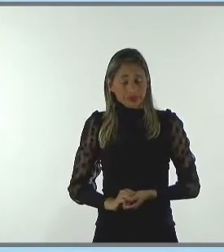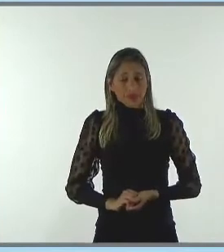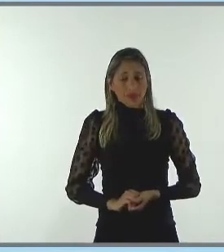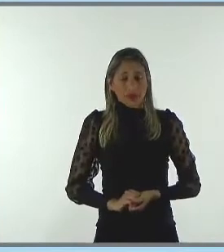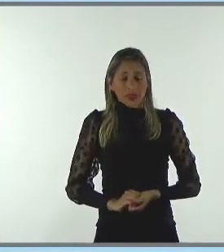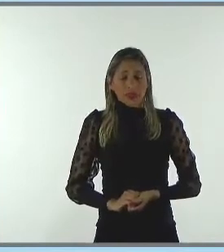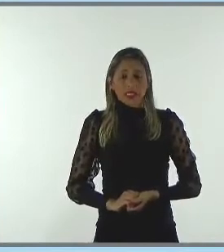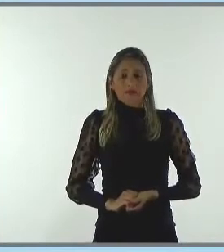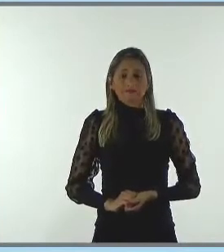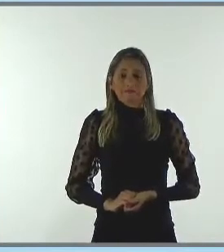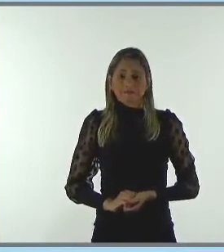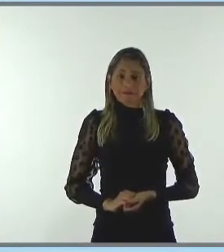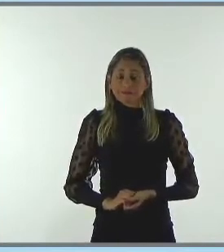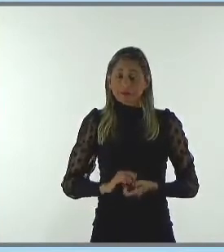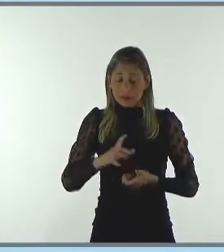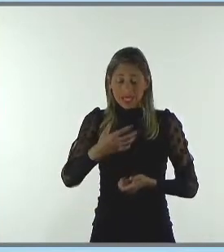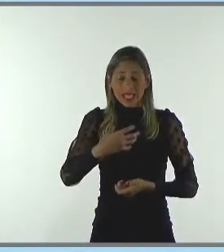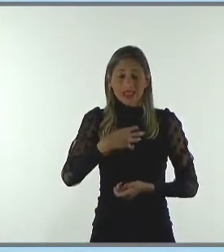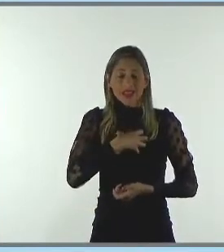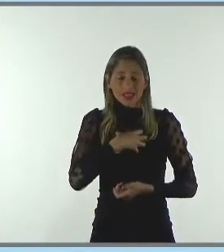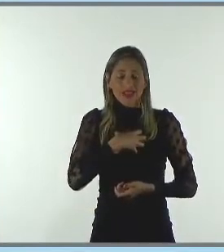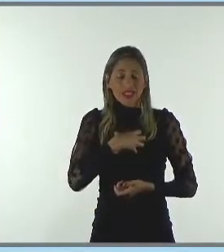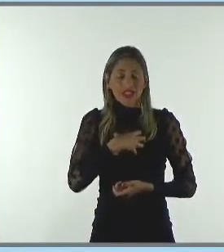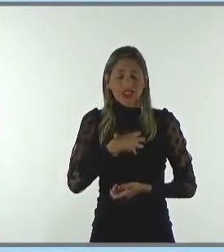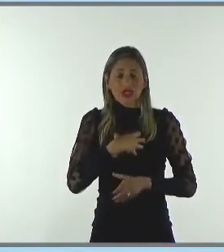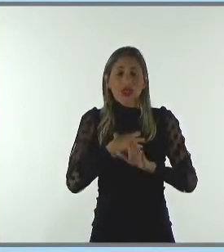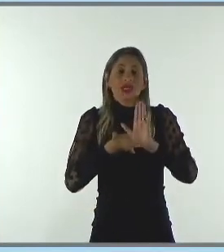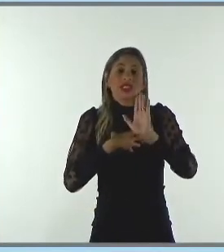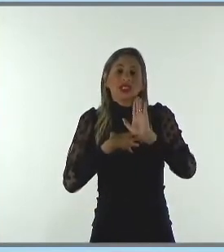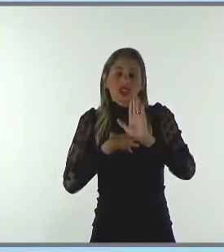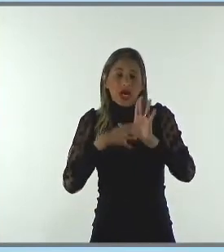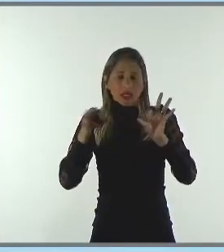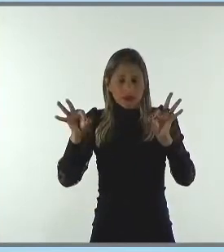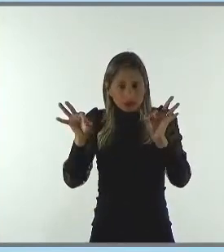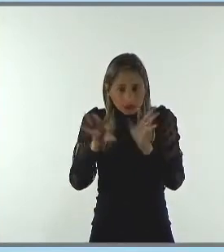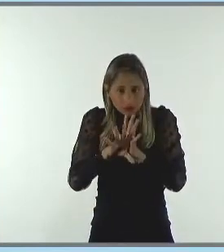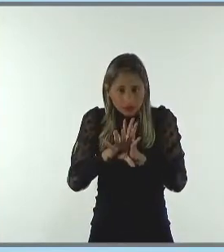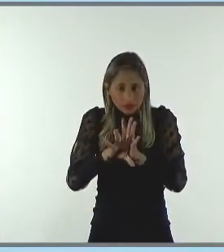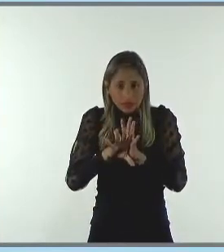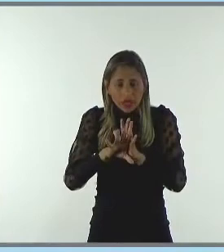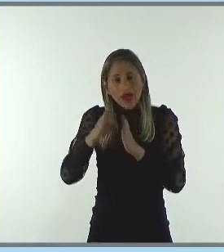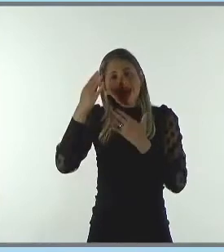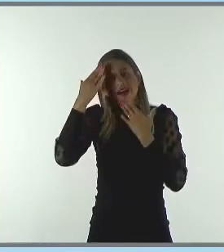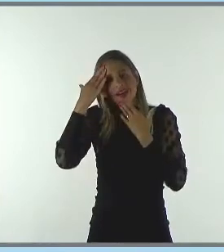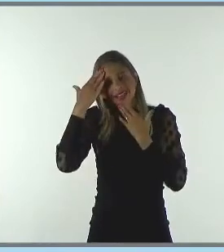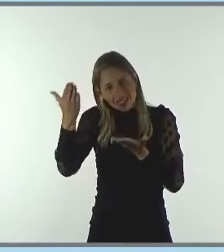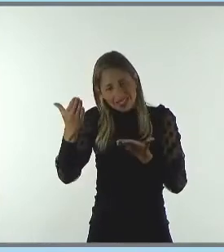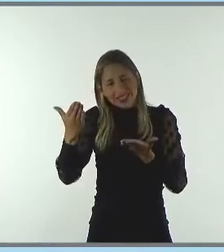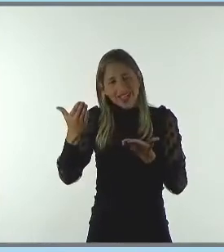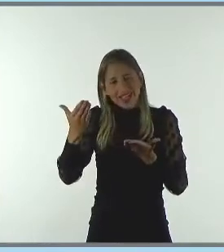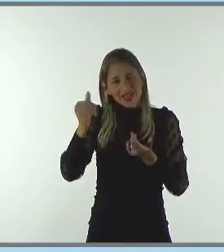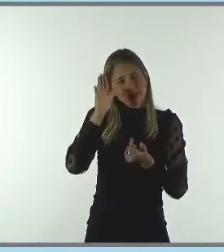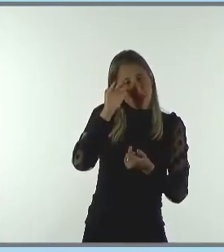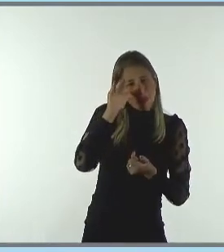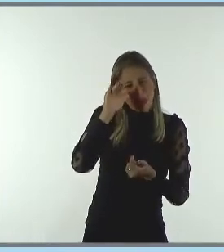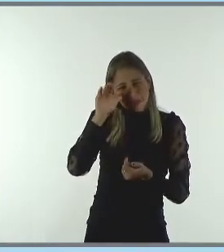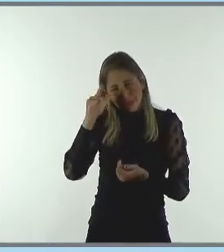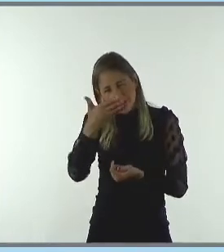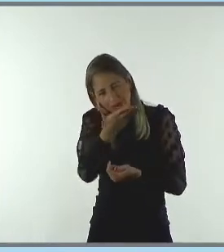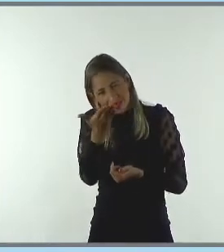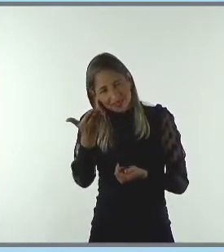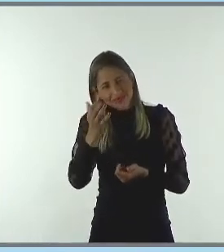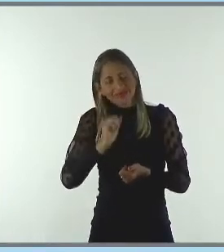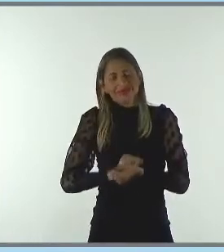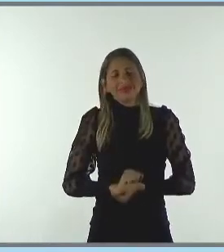Então, sob esse sentido, já então encerrando e agradecendo a gentileza de todos vocês da escuta,